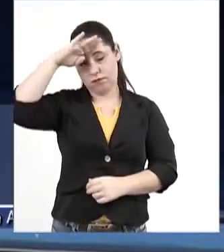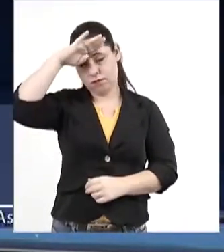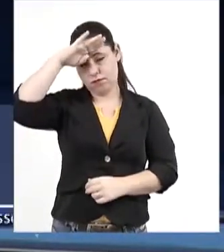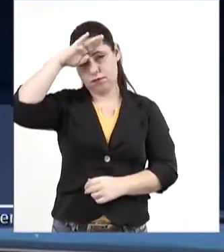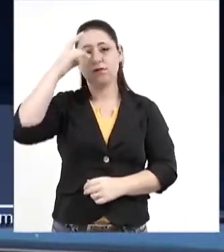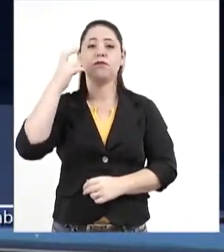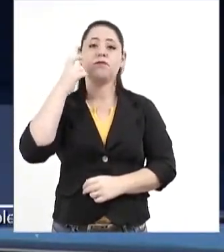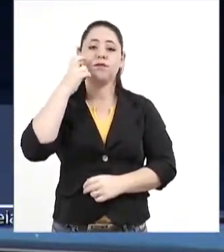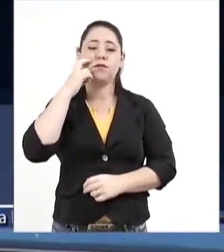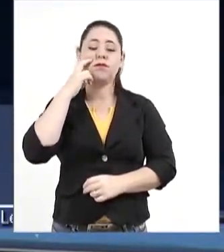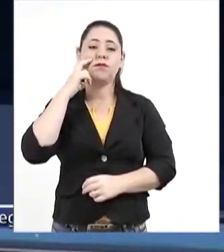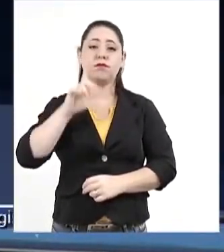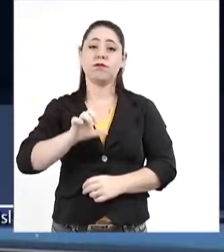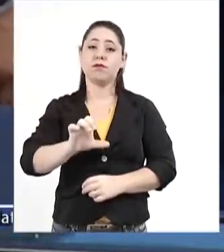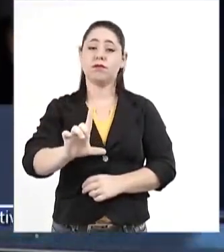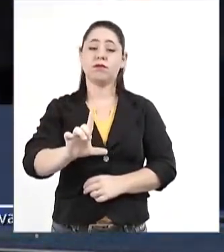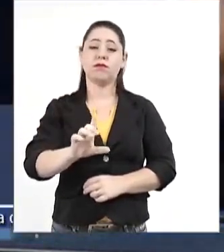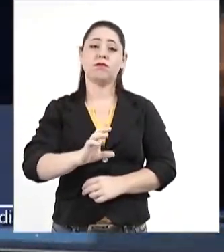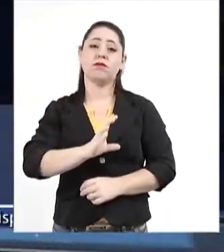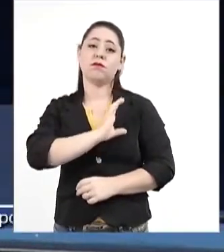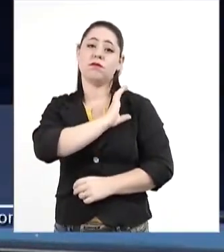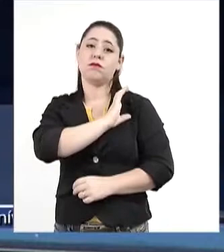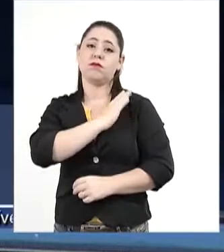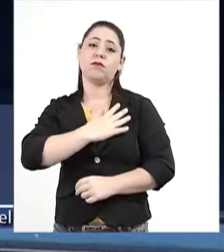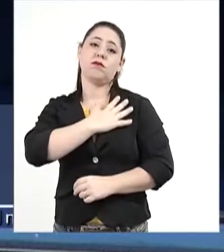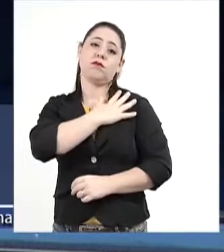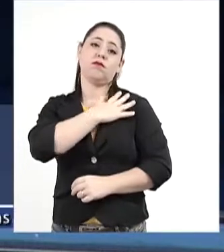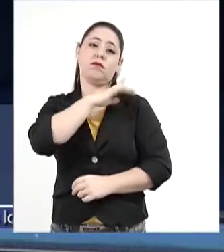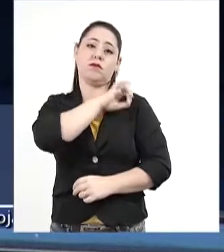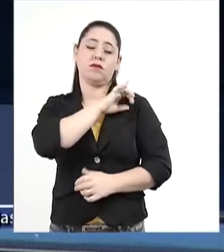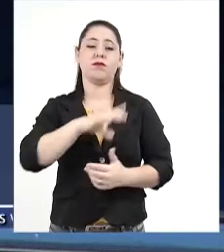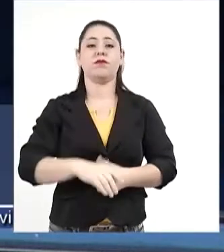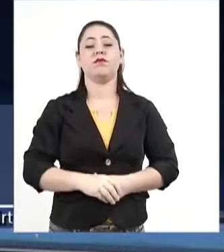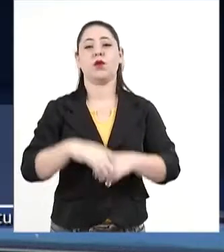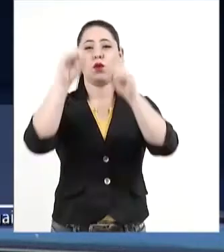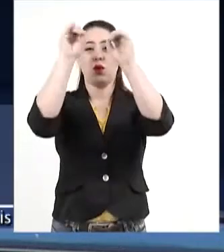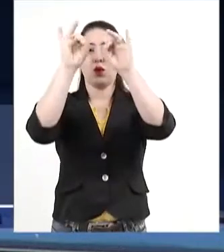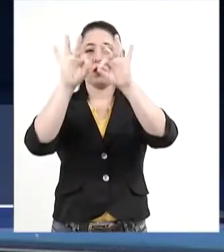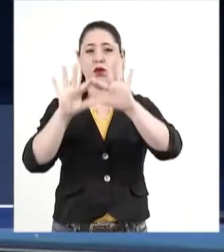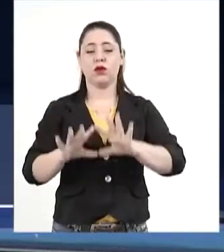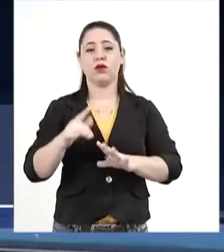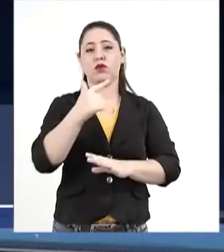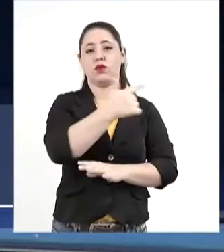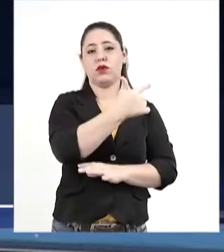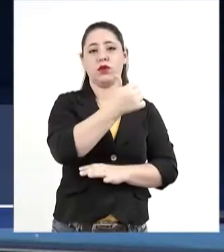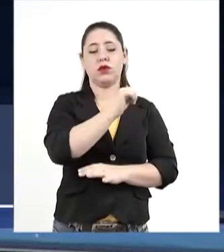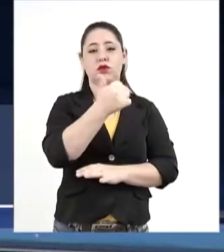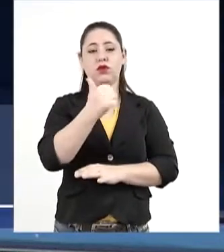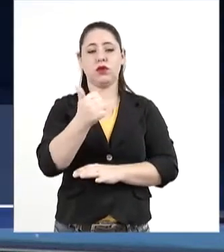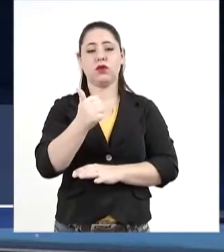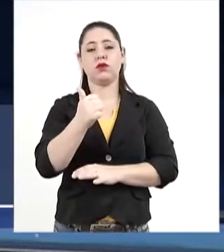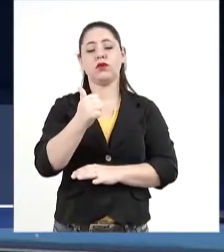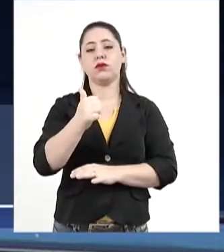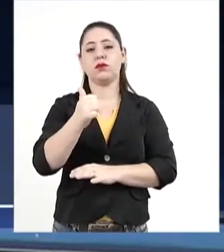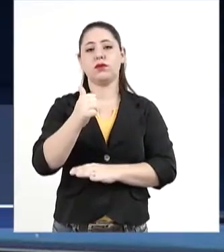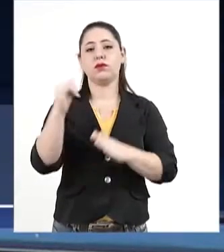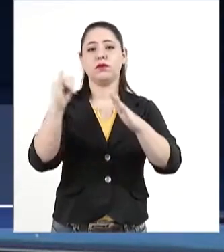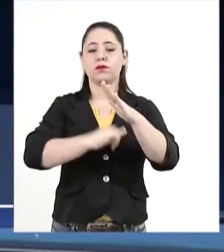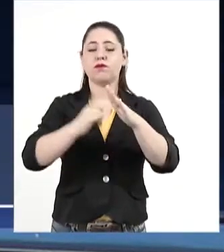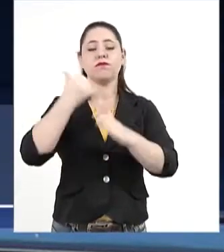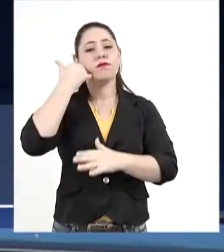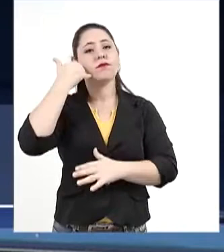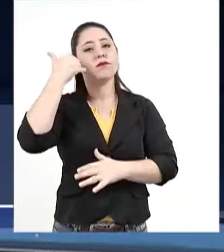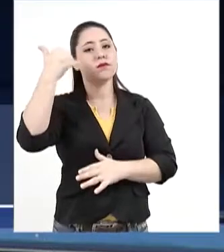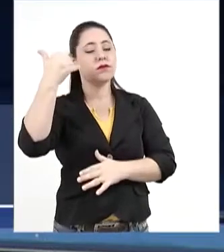Lucas de Lima, capitão Contar e coronel Davi. Ofício 211 da Agência Nacional de